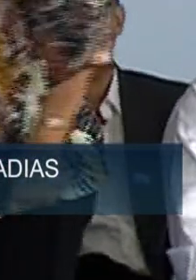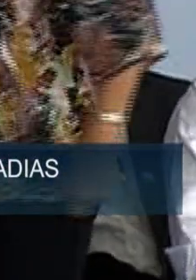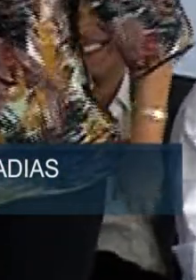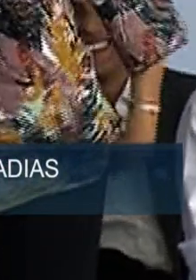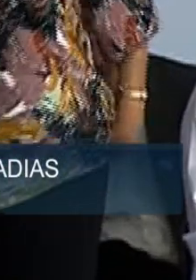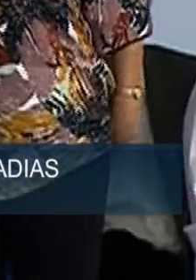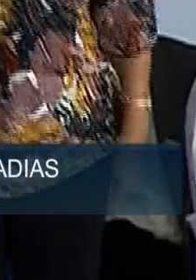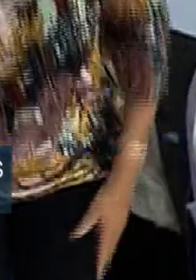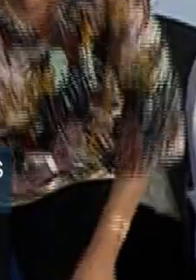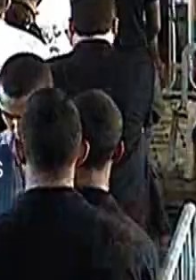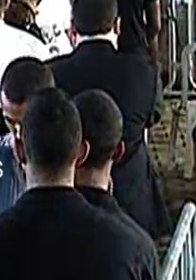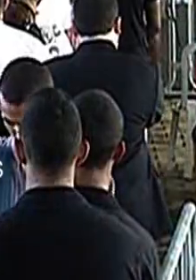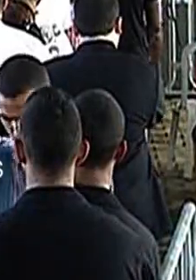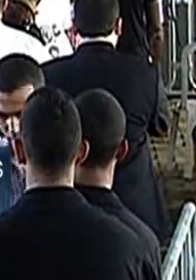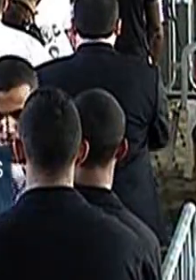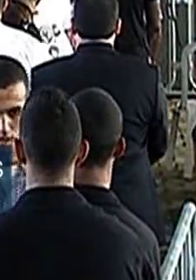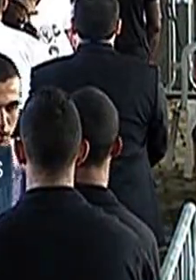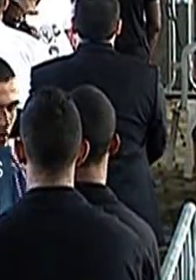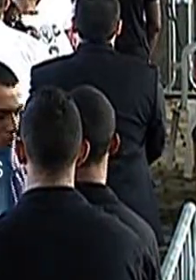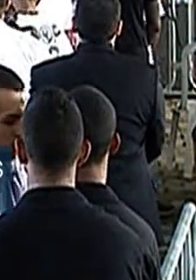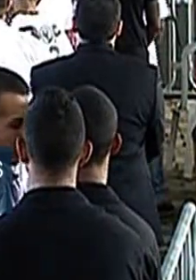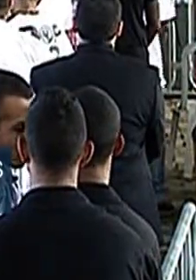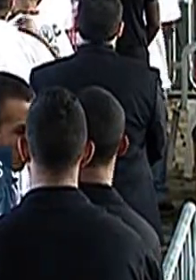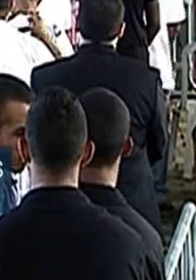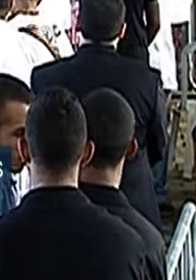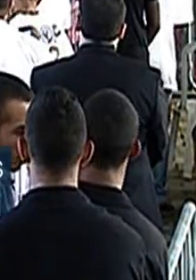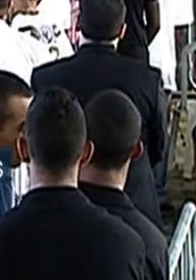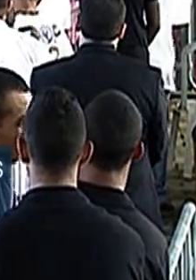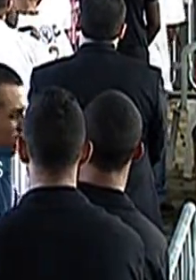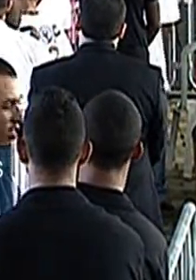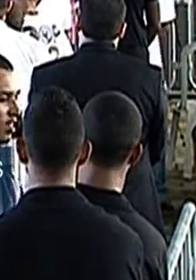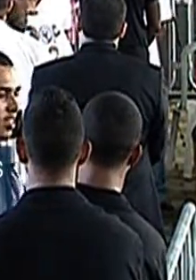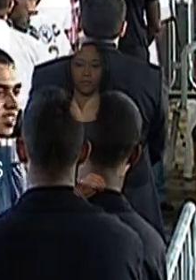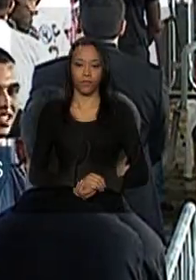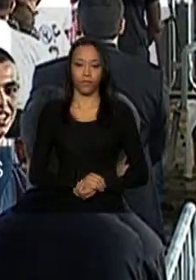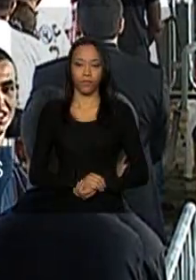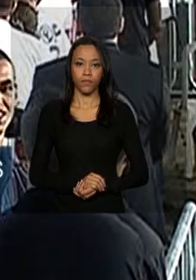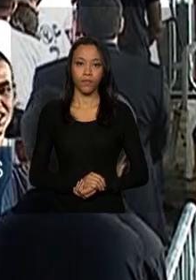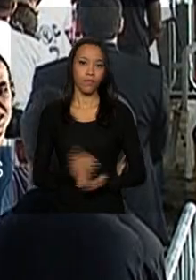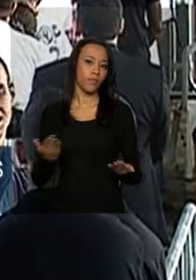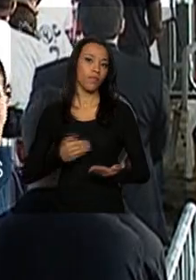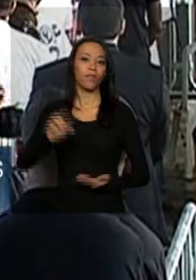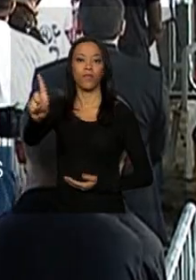Para uso da palavra, a seguir, o ministro das Cidades, Gilberto Kassab.